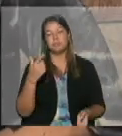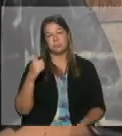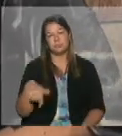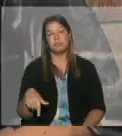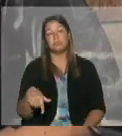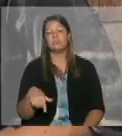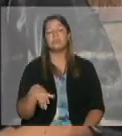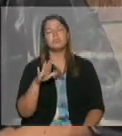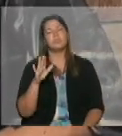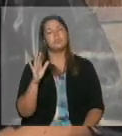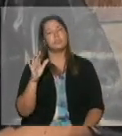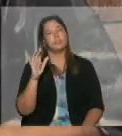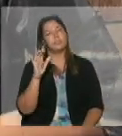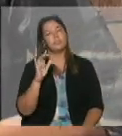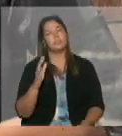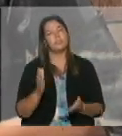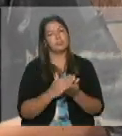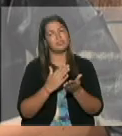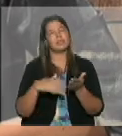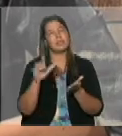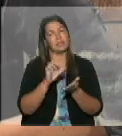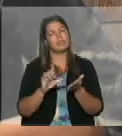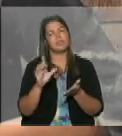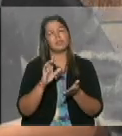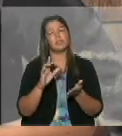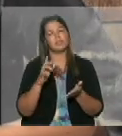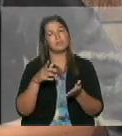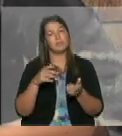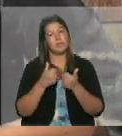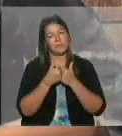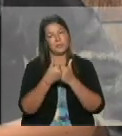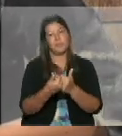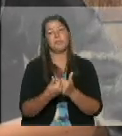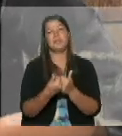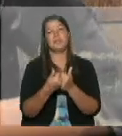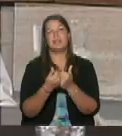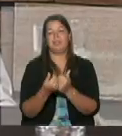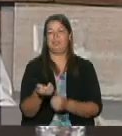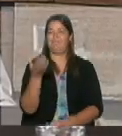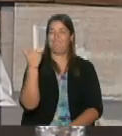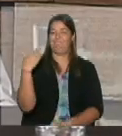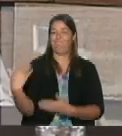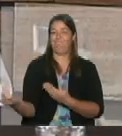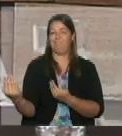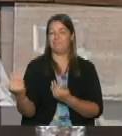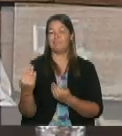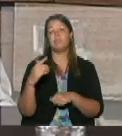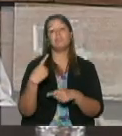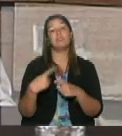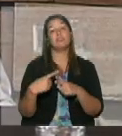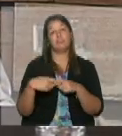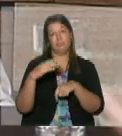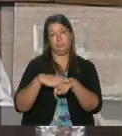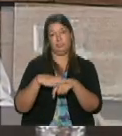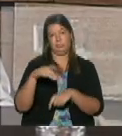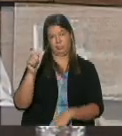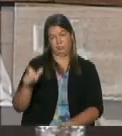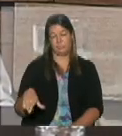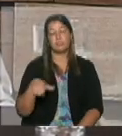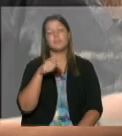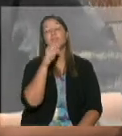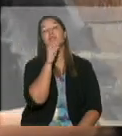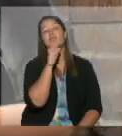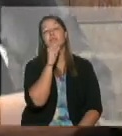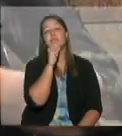faria de novo. Mas a literatura te acompanha desde a sua juventude, acho que desde a sua infância. Isso. Por conta da sua avó. Exatamente. Você foi criado pela